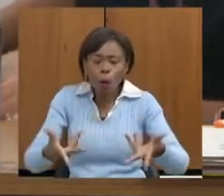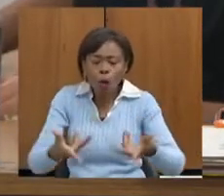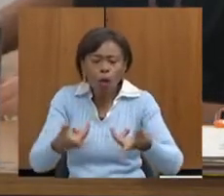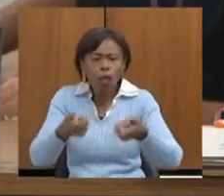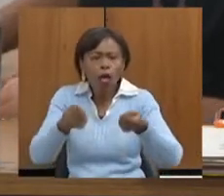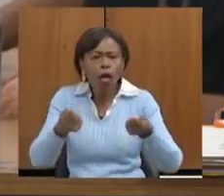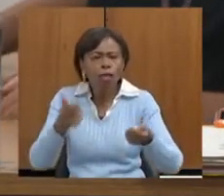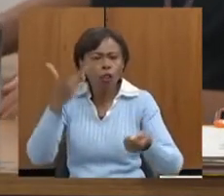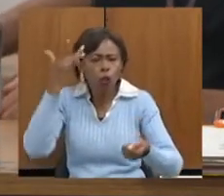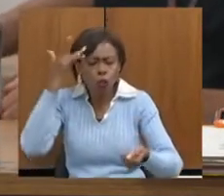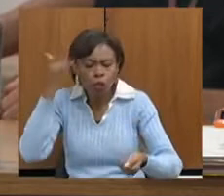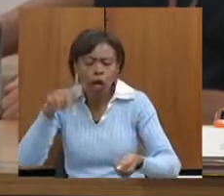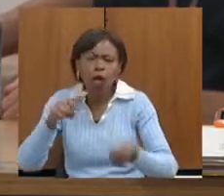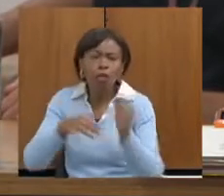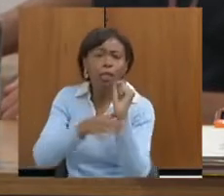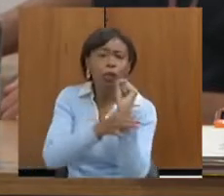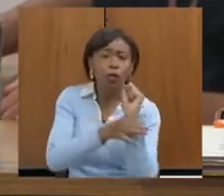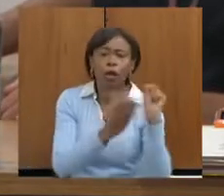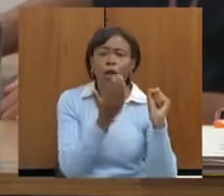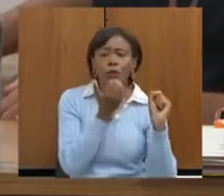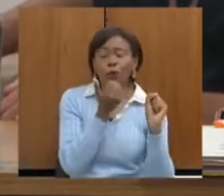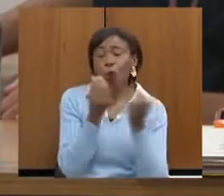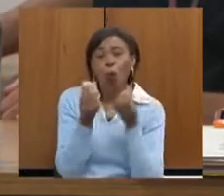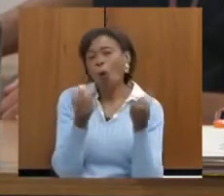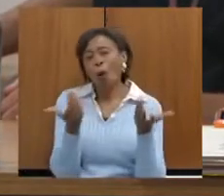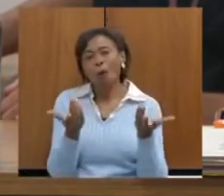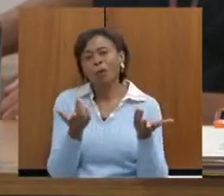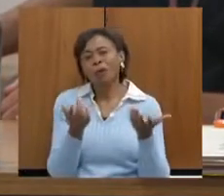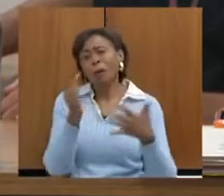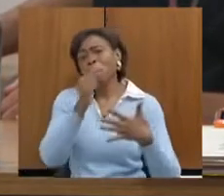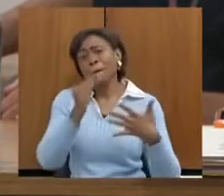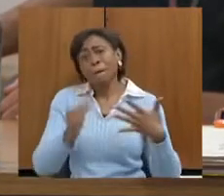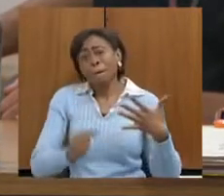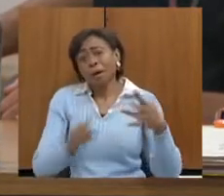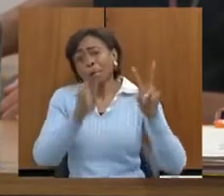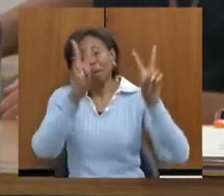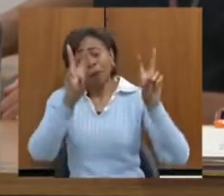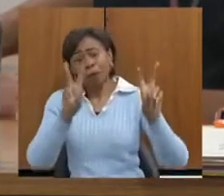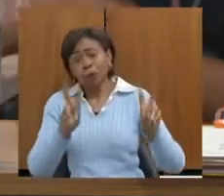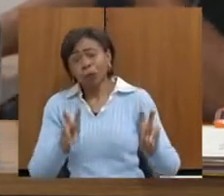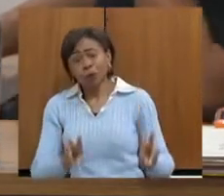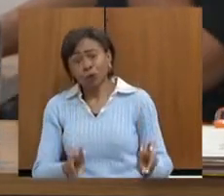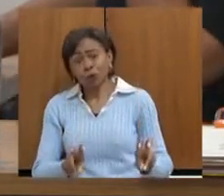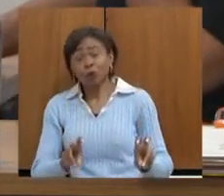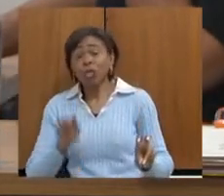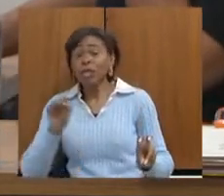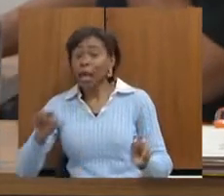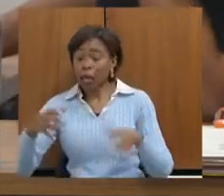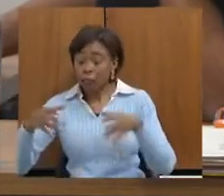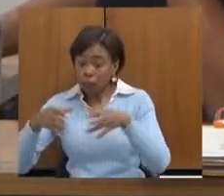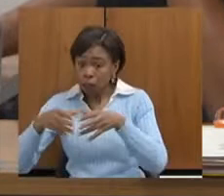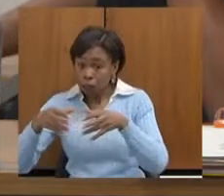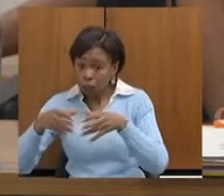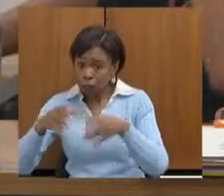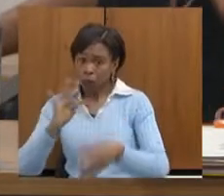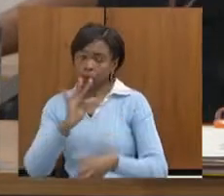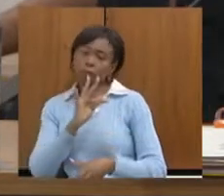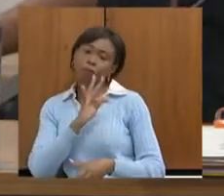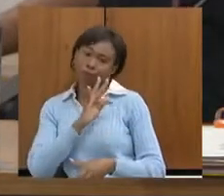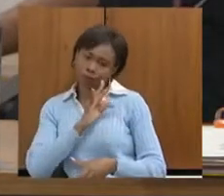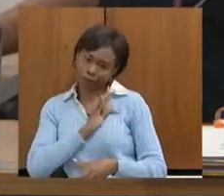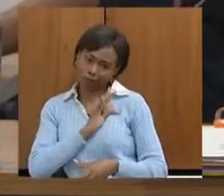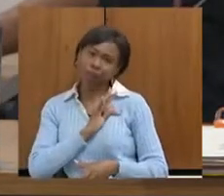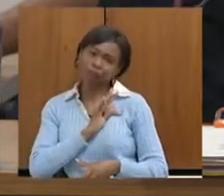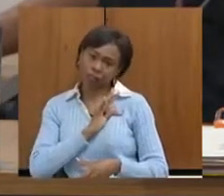segurança do alimento Assessoria Técnica seria o elemento que daria para gente a possibilidade de fazer